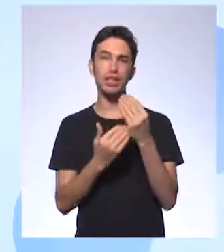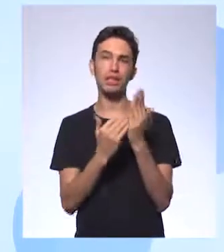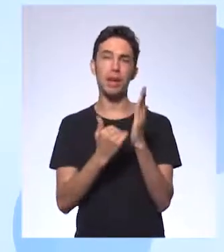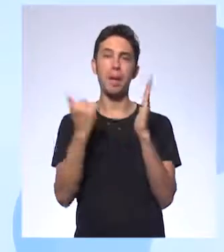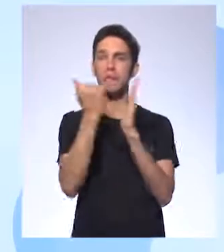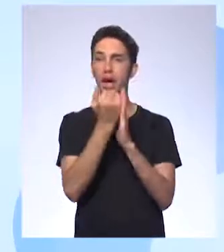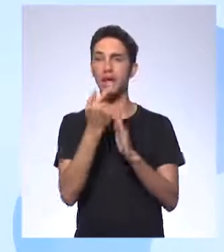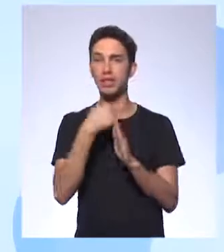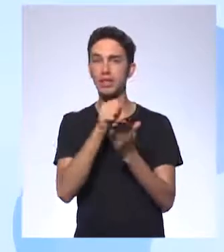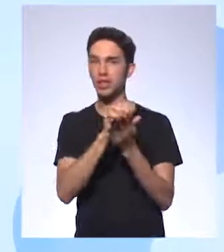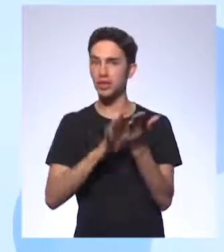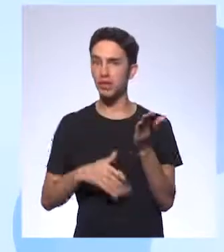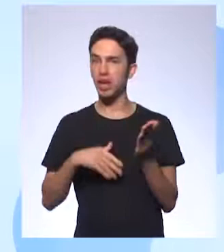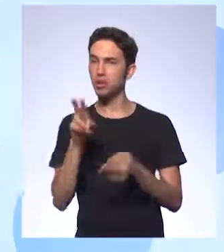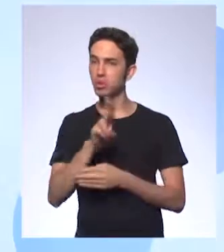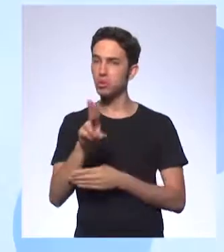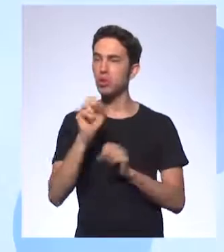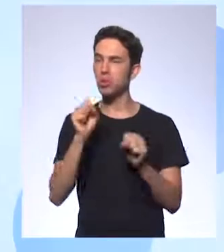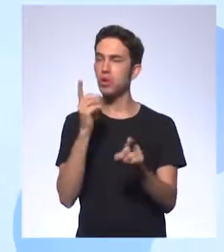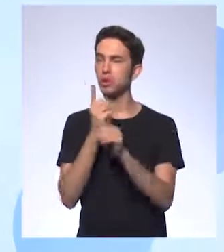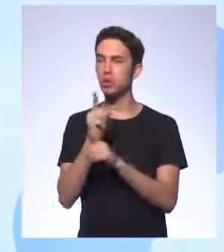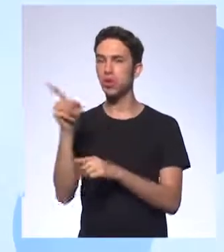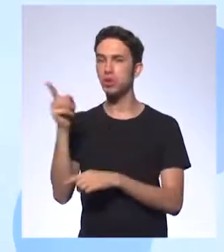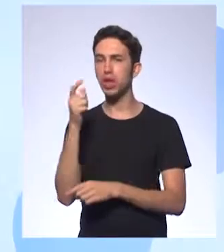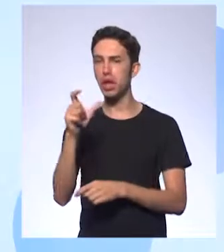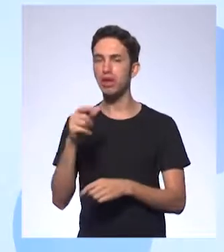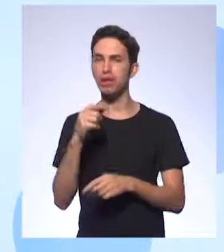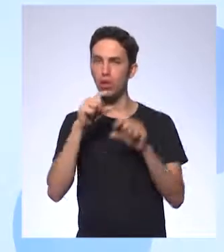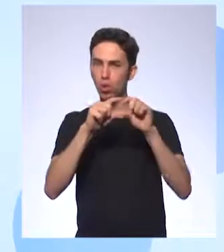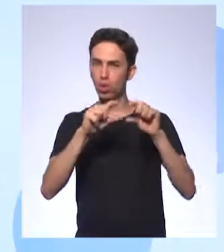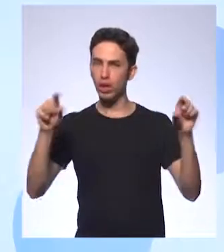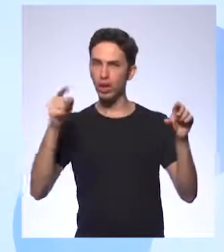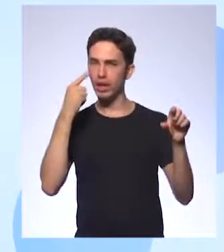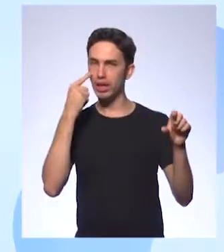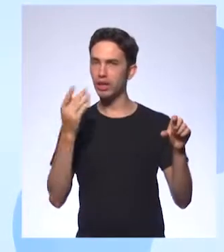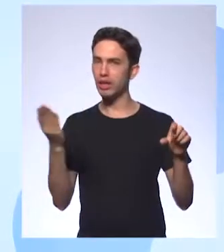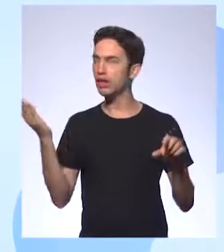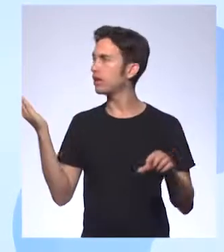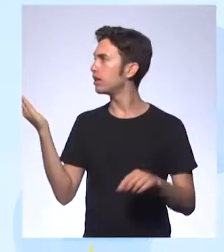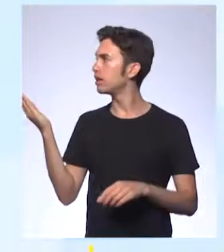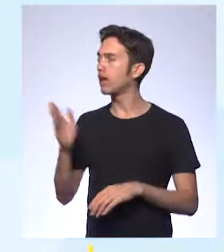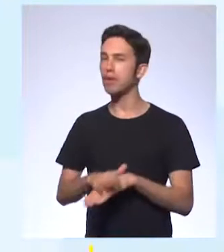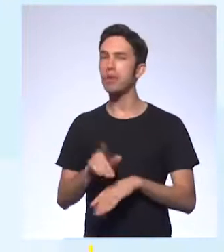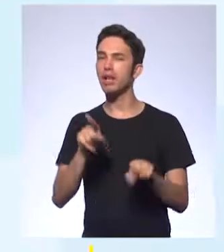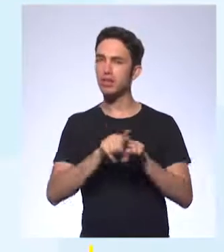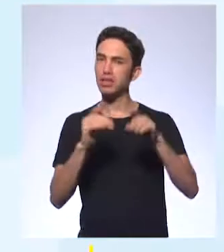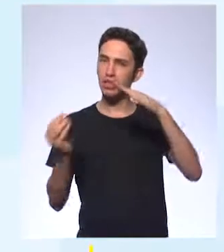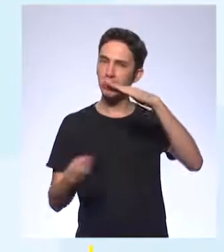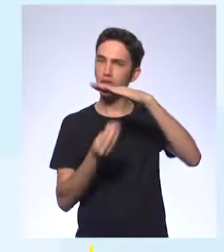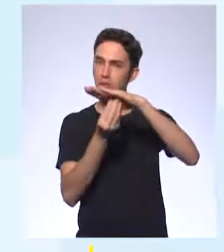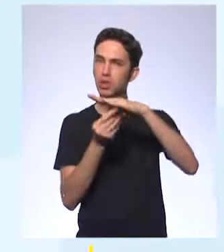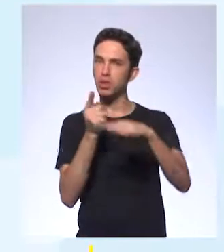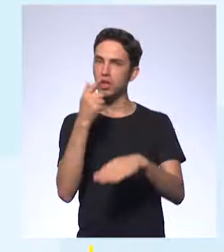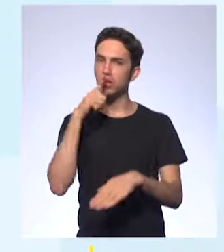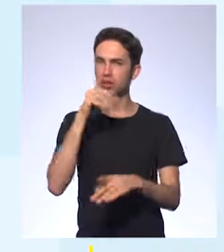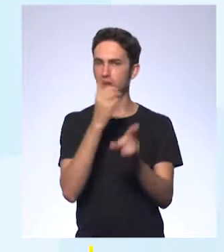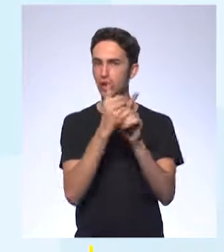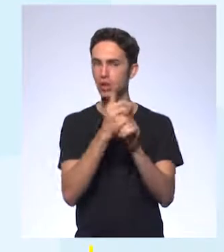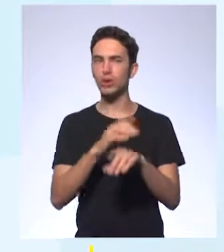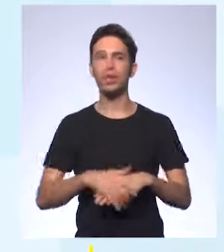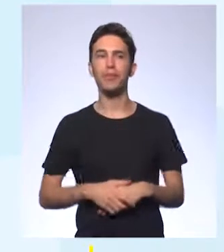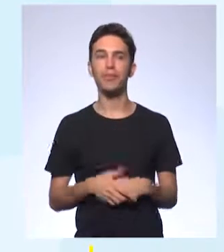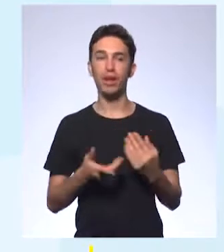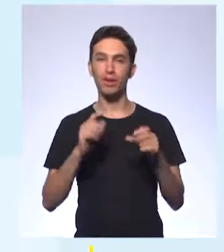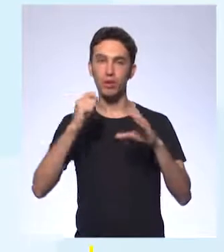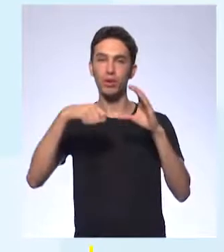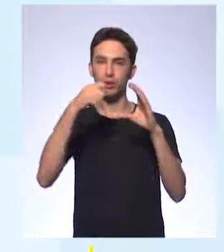alguma atividade, vocês conseguem localizar. Coloca o link ali para eles darem uma olhadinha, mas vai ficar no repositório. Então, vamos lá soltar o